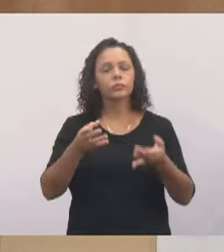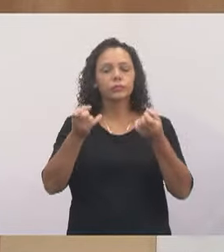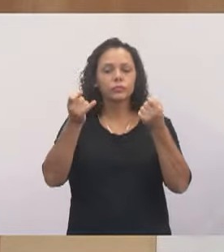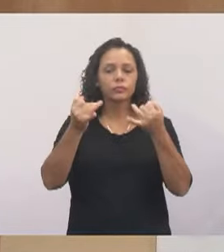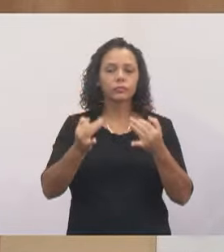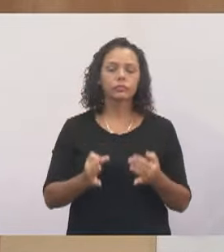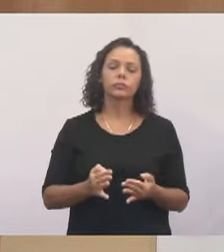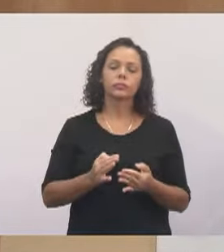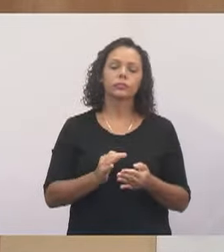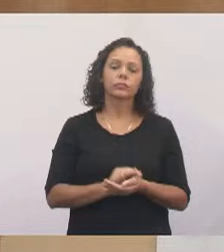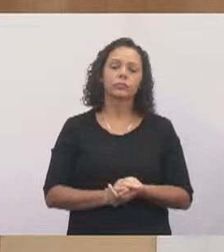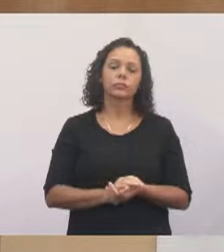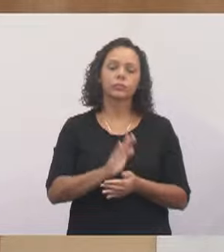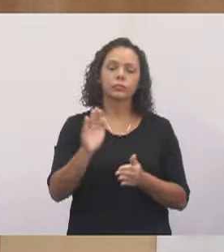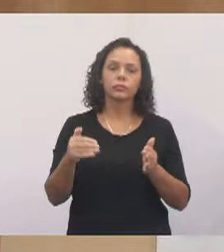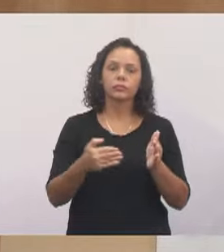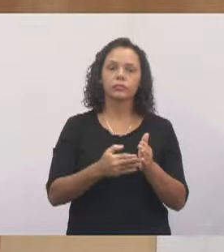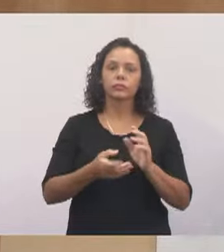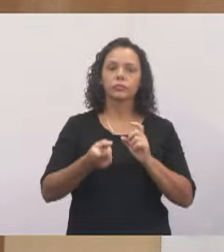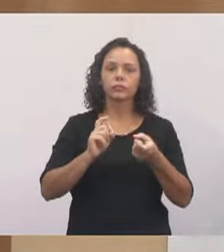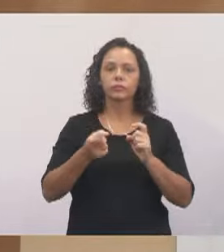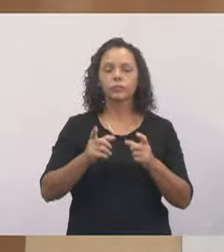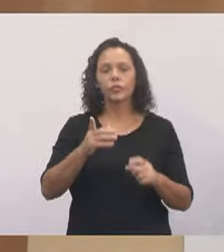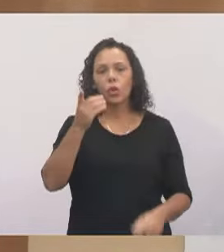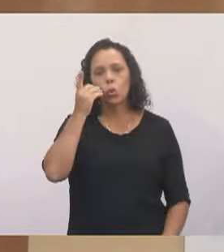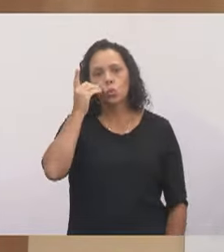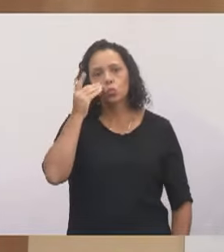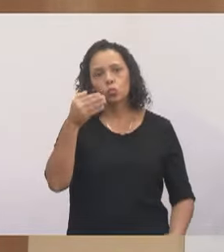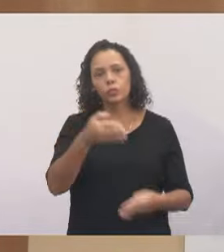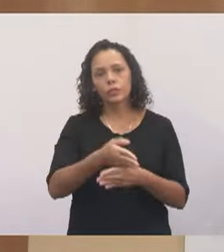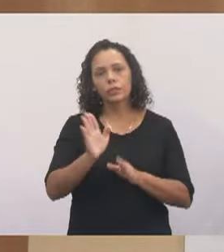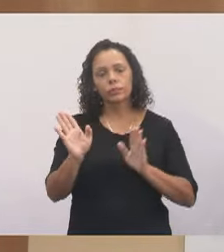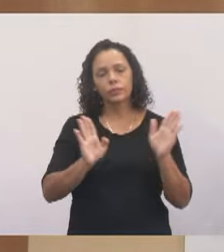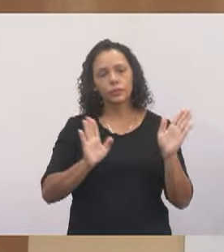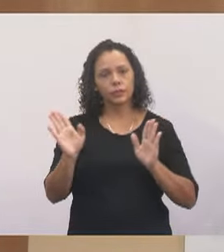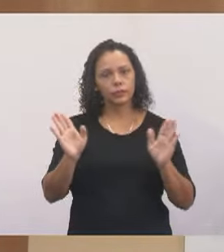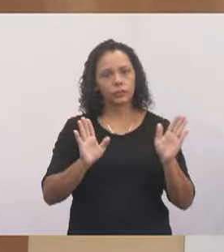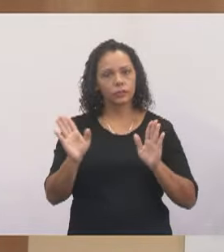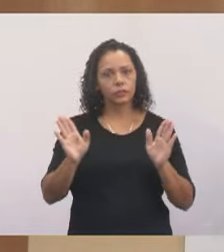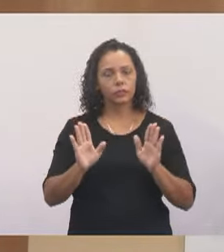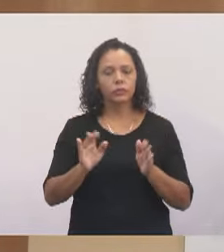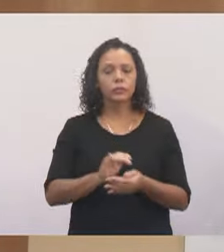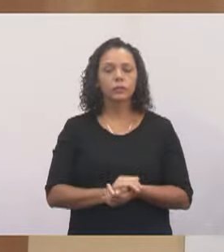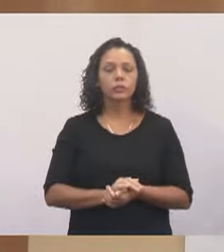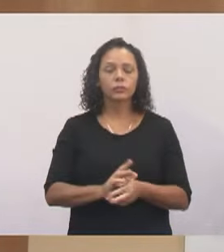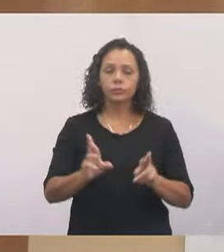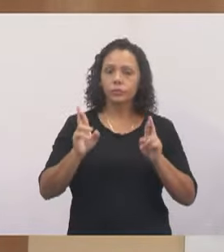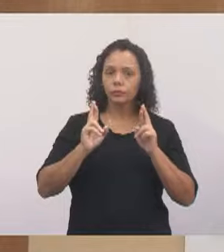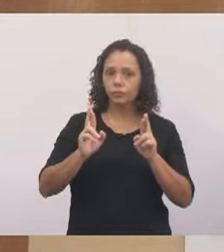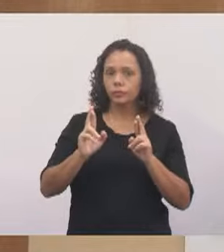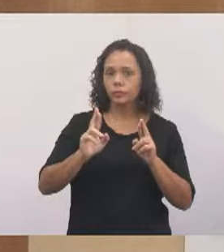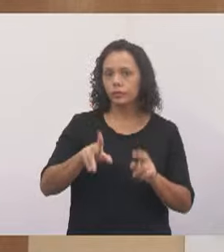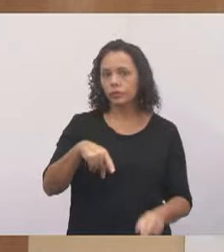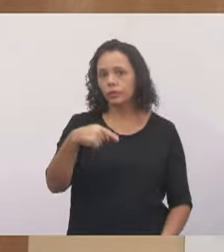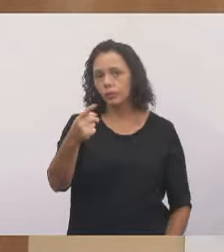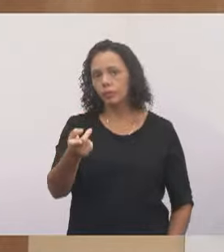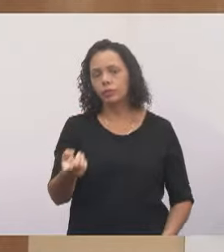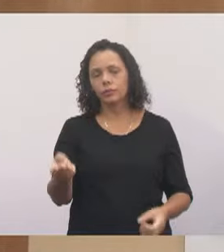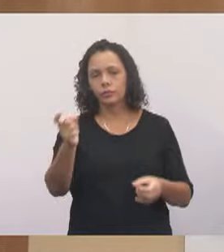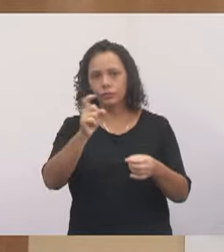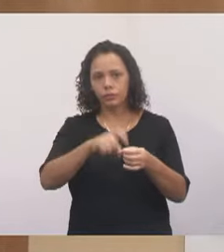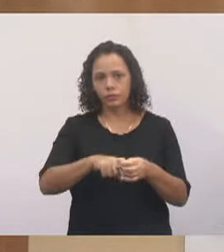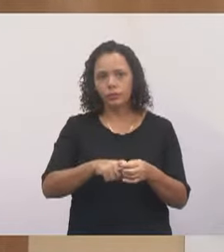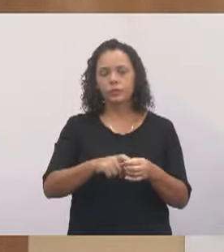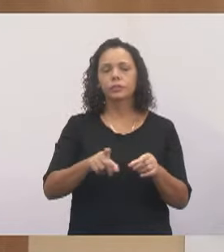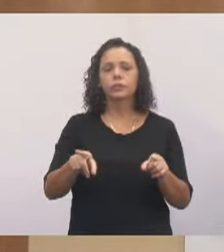colocou. Essa é a última sessão que ele está participando nessa legislatura, né? Nós esperamos que na próxima você esteja